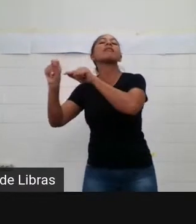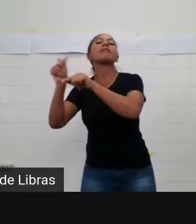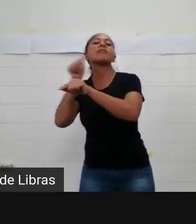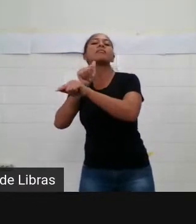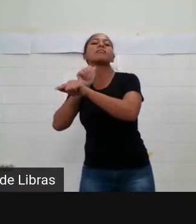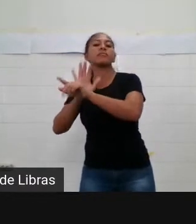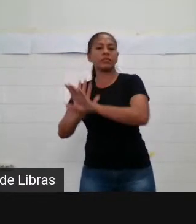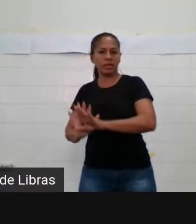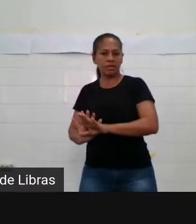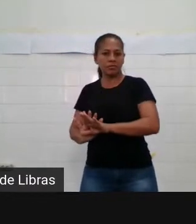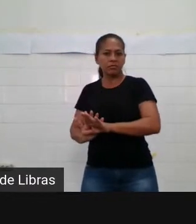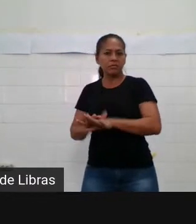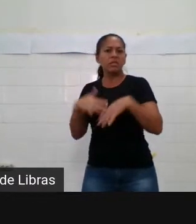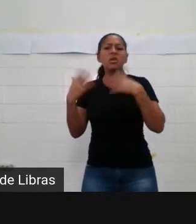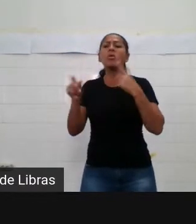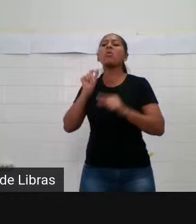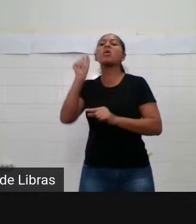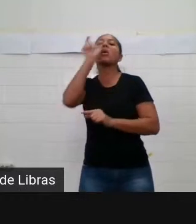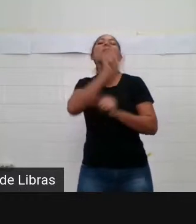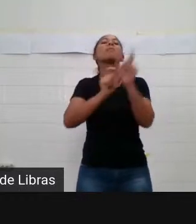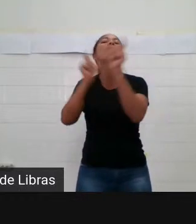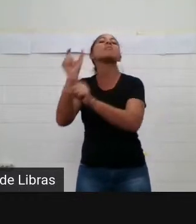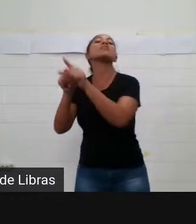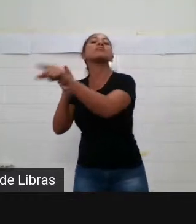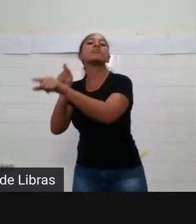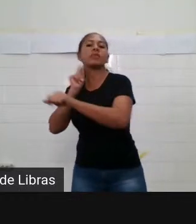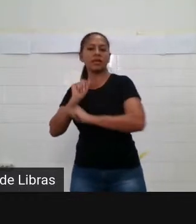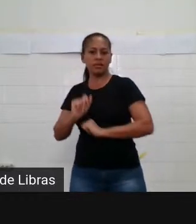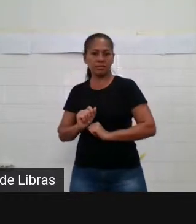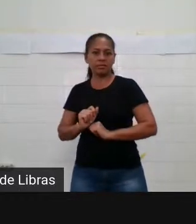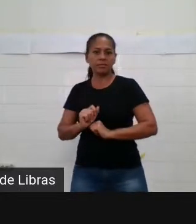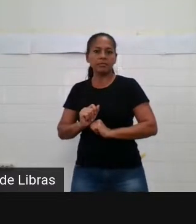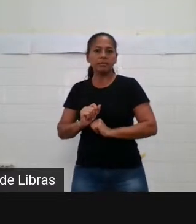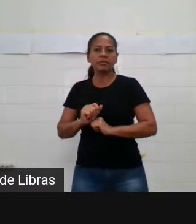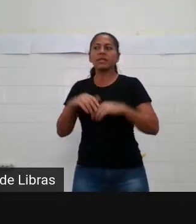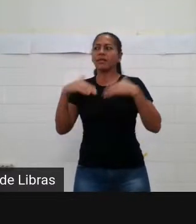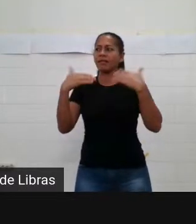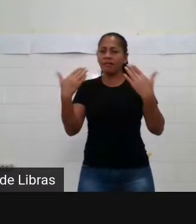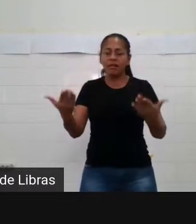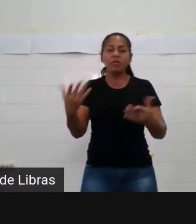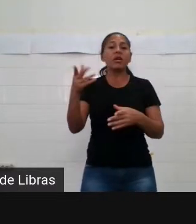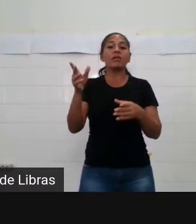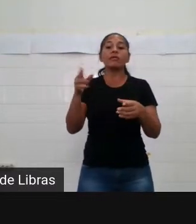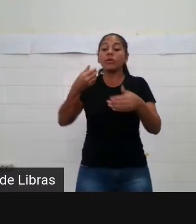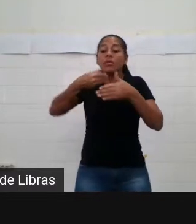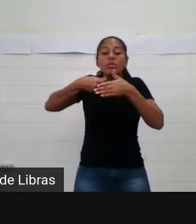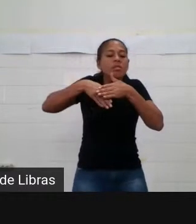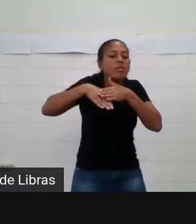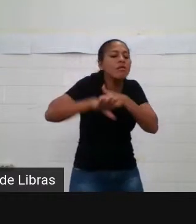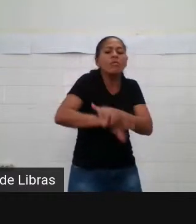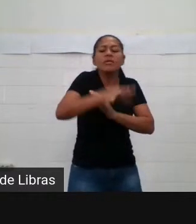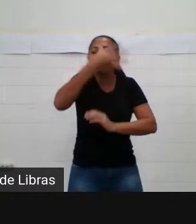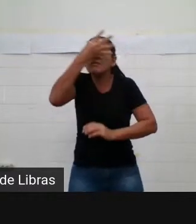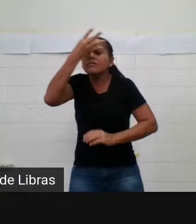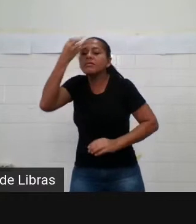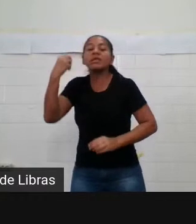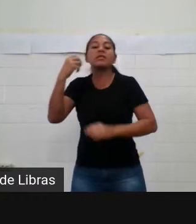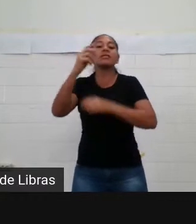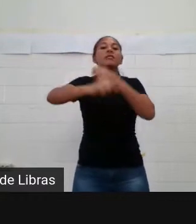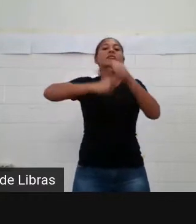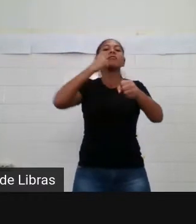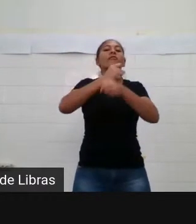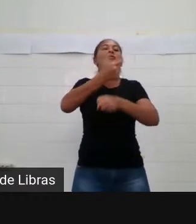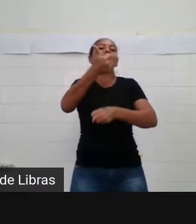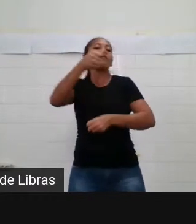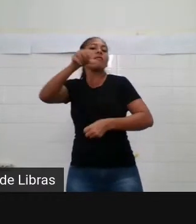Vicêncio? Que personagem é esse? O romance da Conceição ficou engavetado durante 20 anos. A Conceição